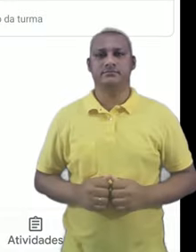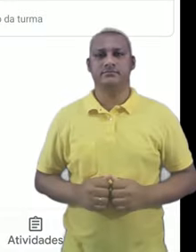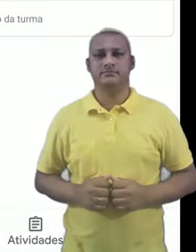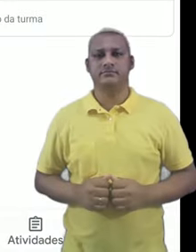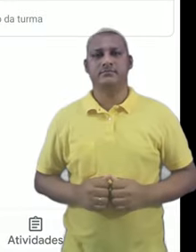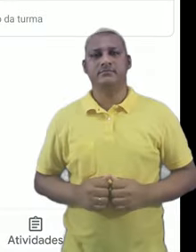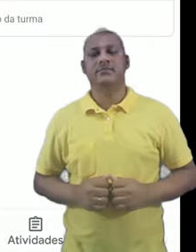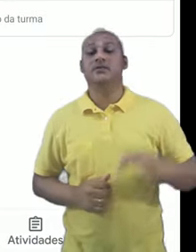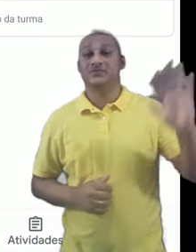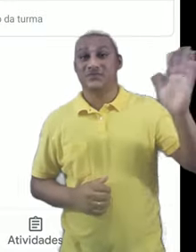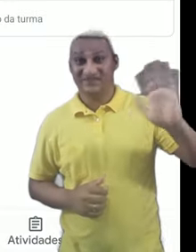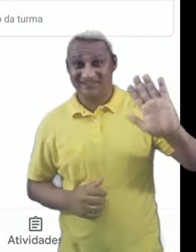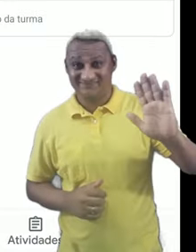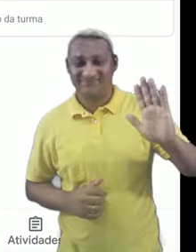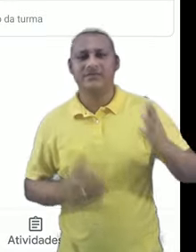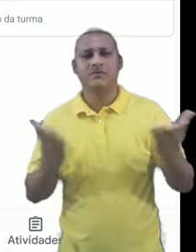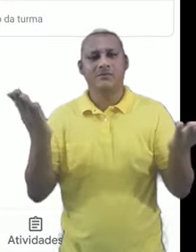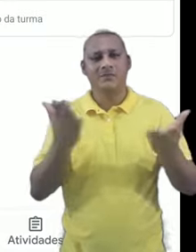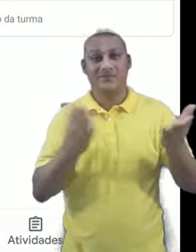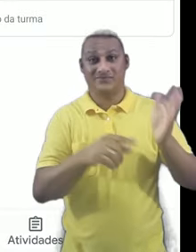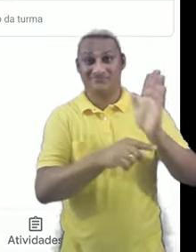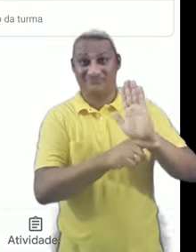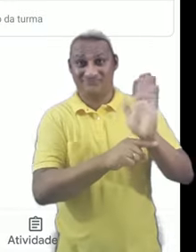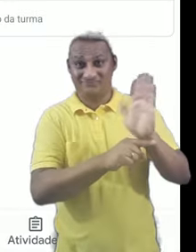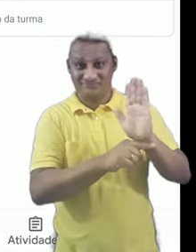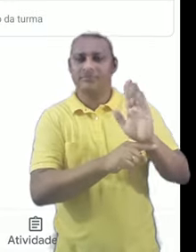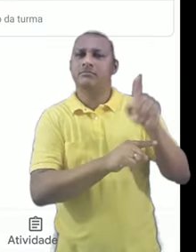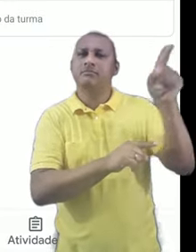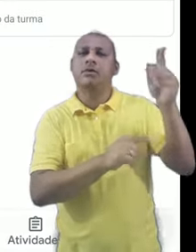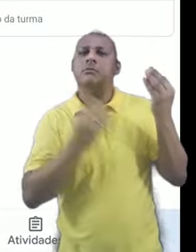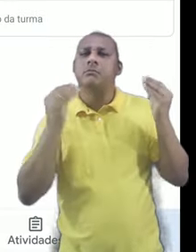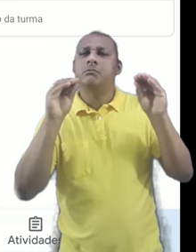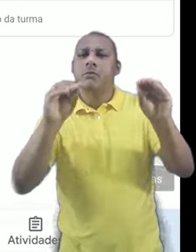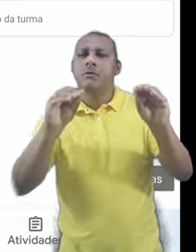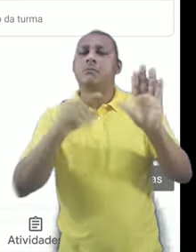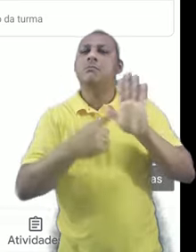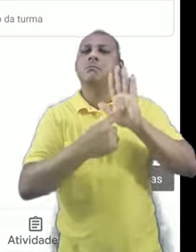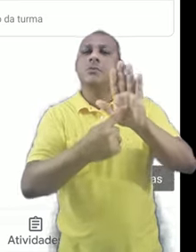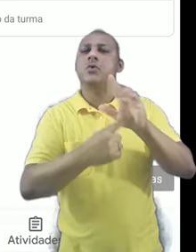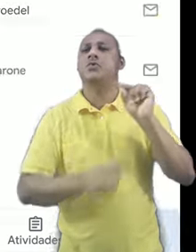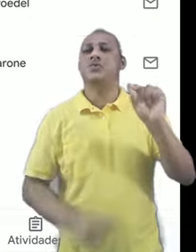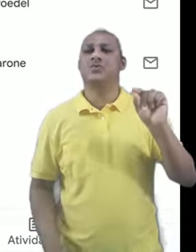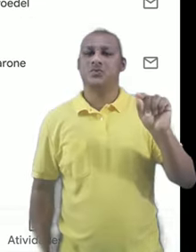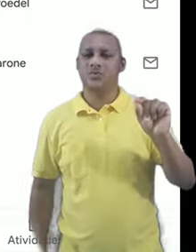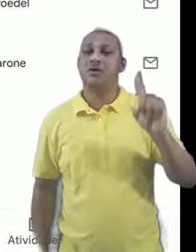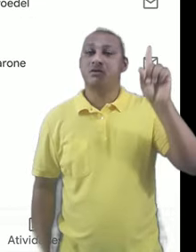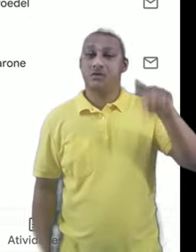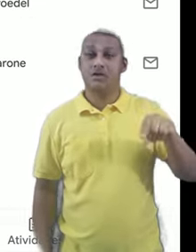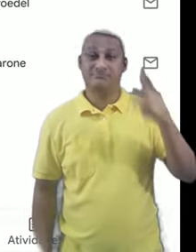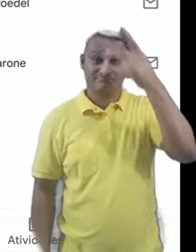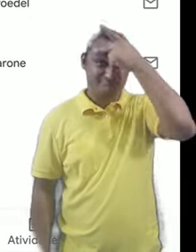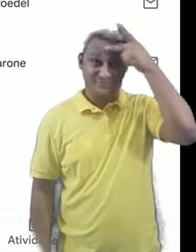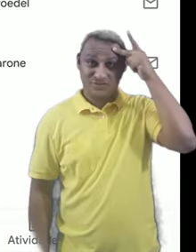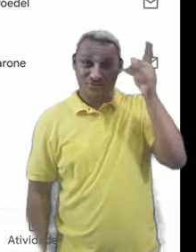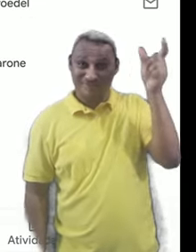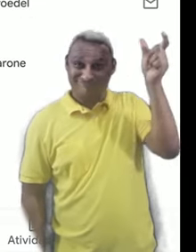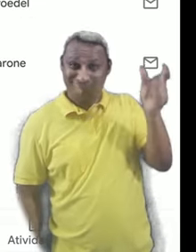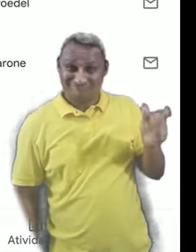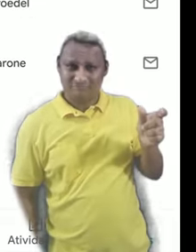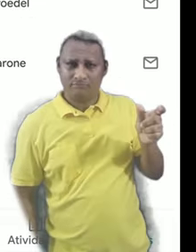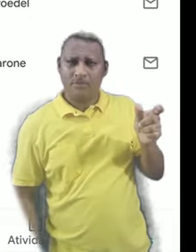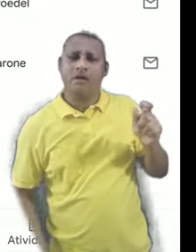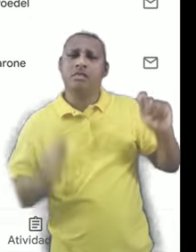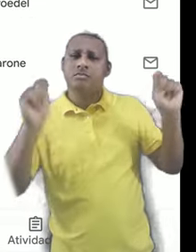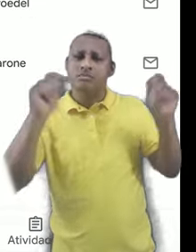o Olá Neste vídeo mostrarei a água pessoas aba pessoas é a última que aparece no menu inferior nela podemos ver os nomes do